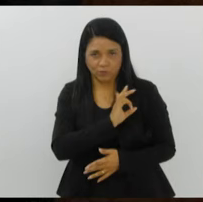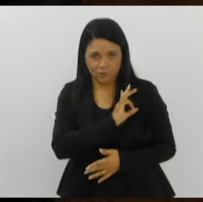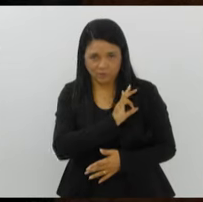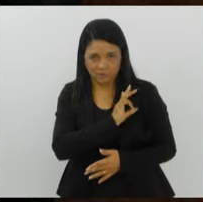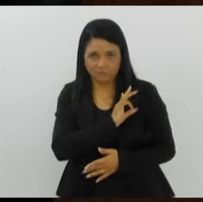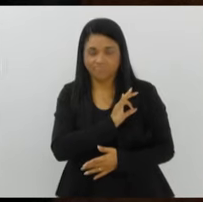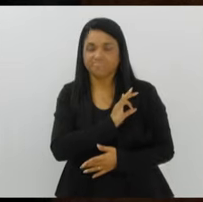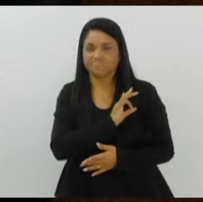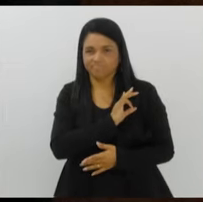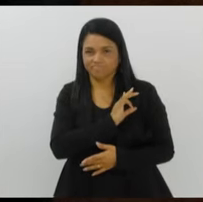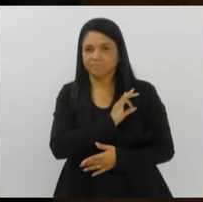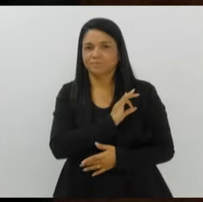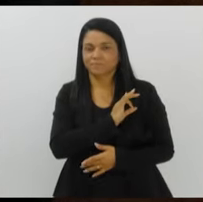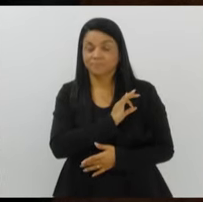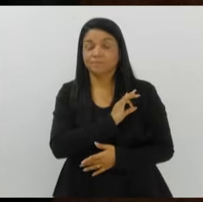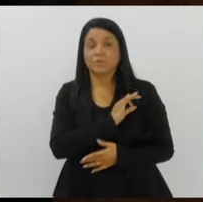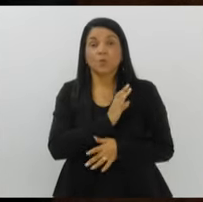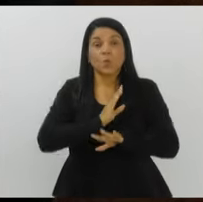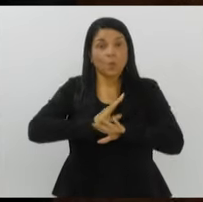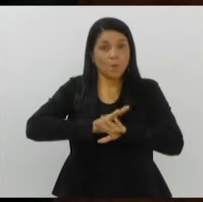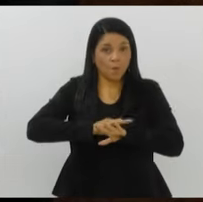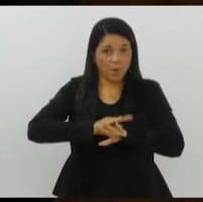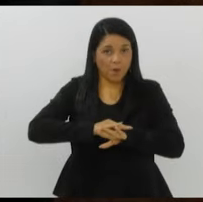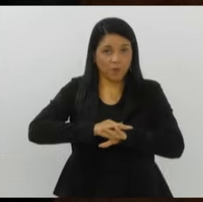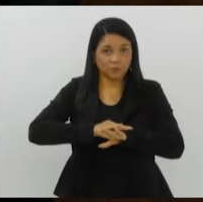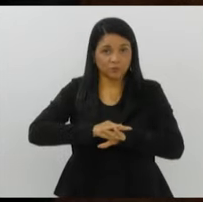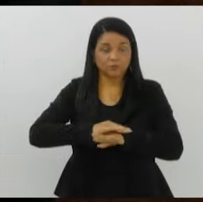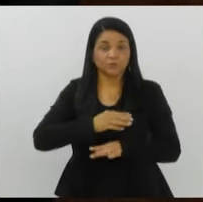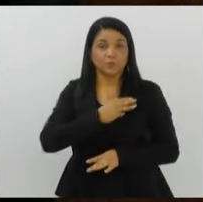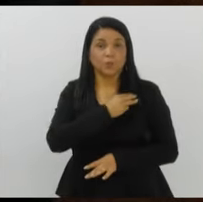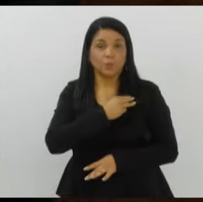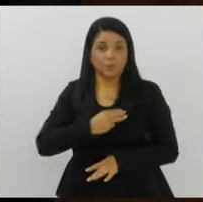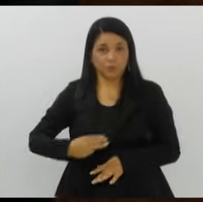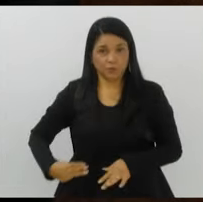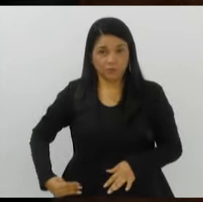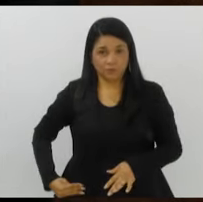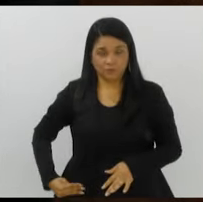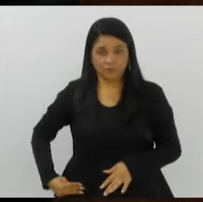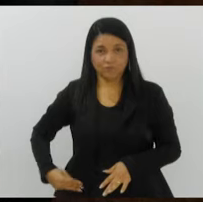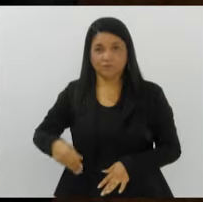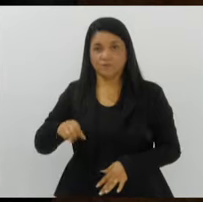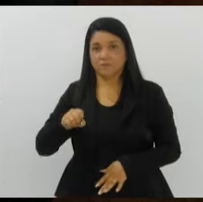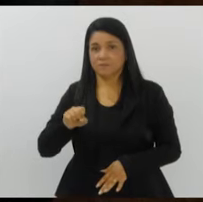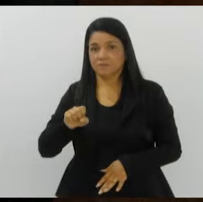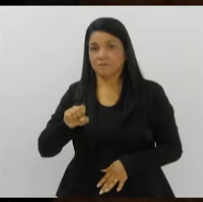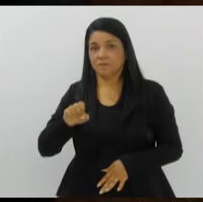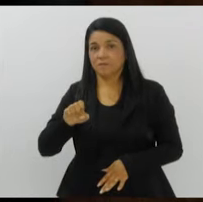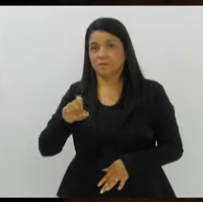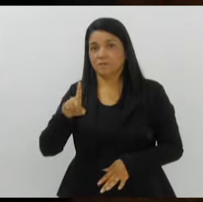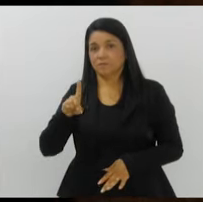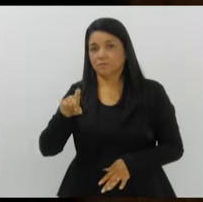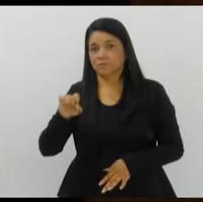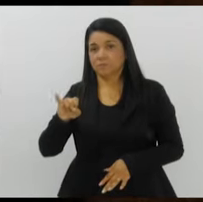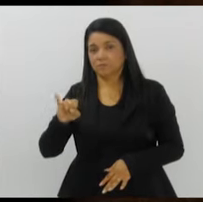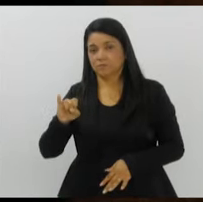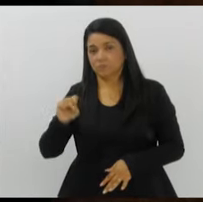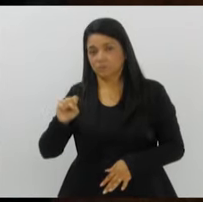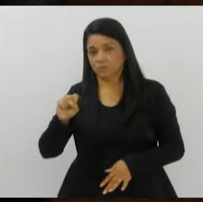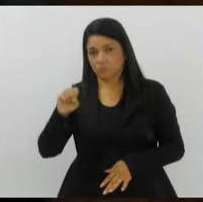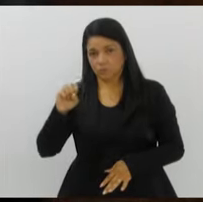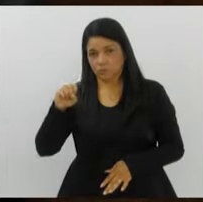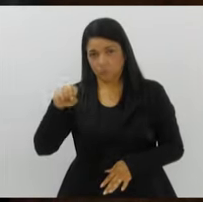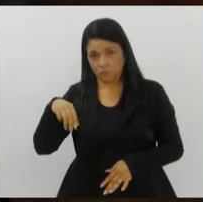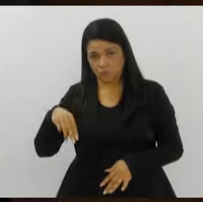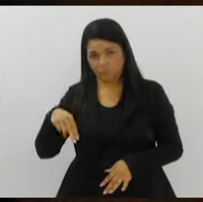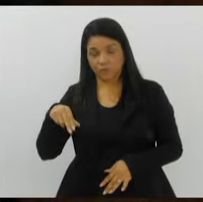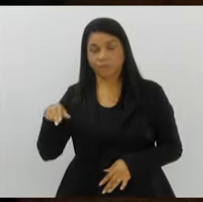primeiro momento, senhora presidente, o ministro disse que as operações policiais no Estado